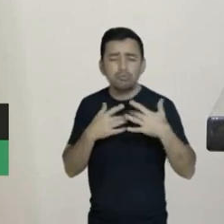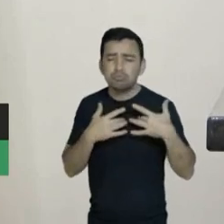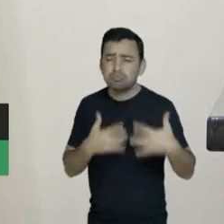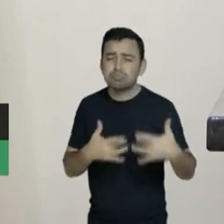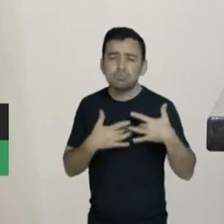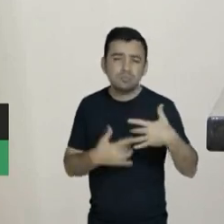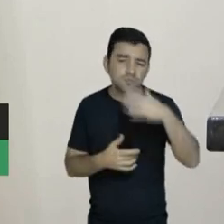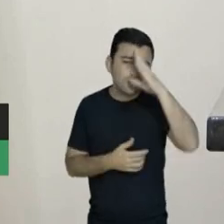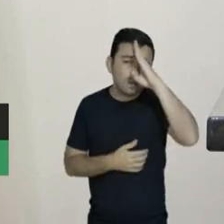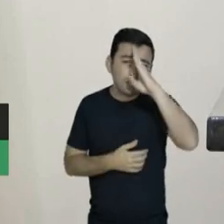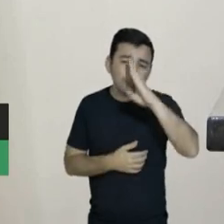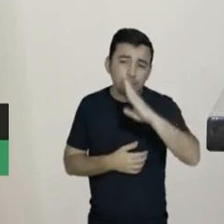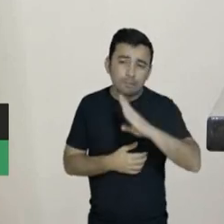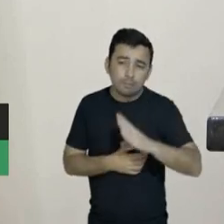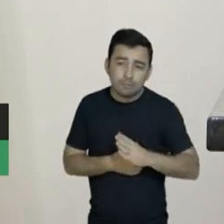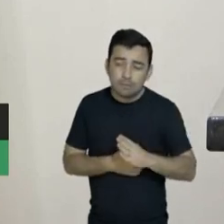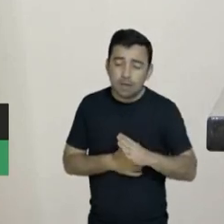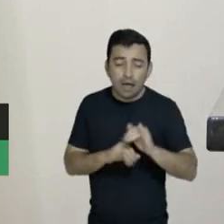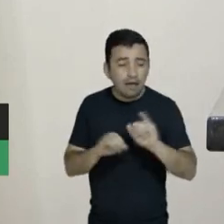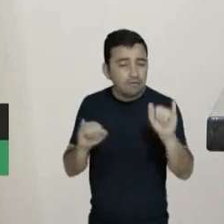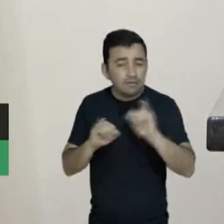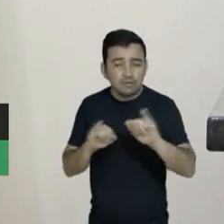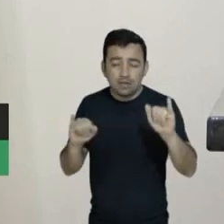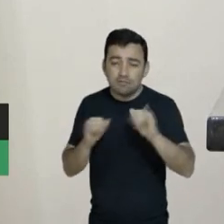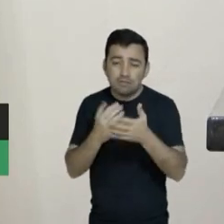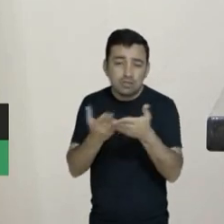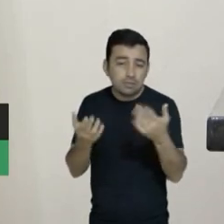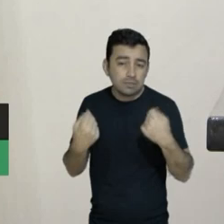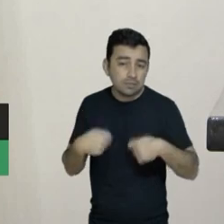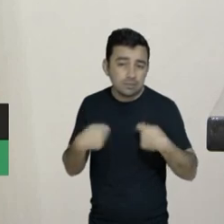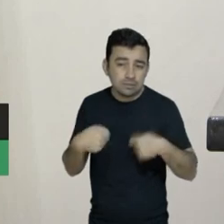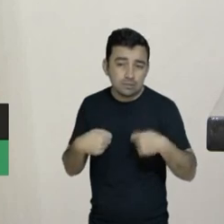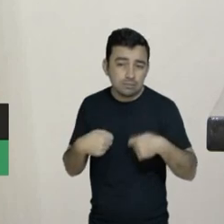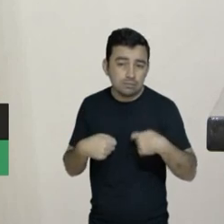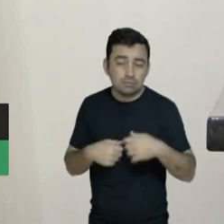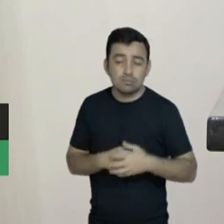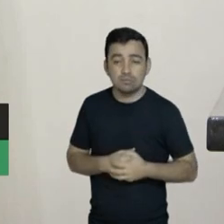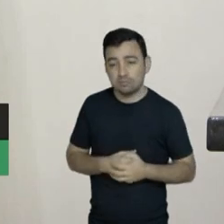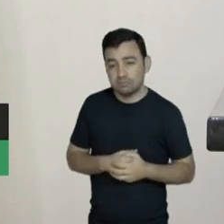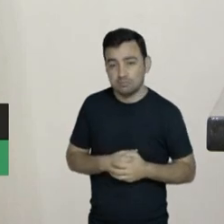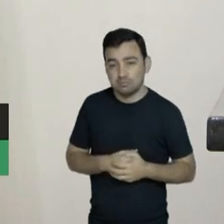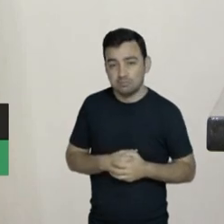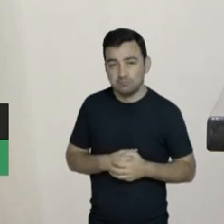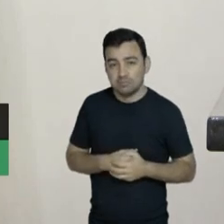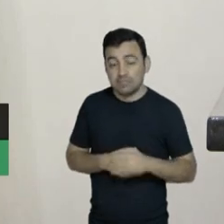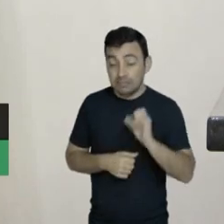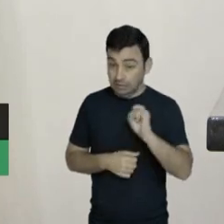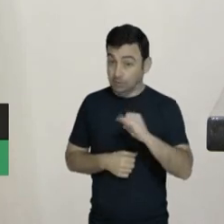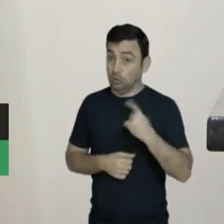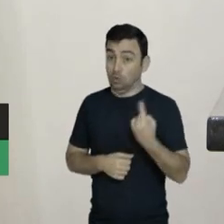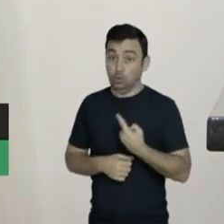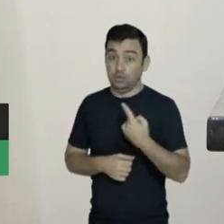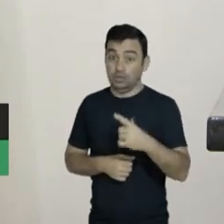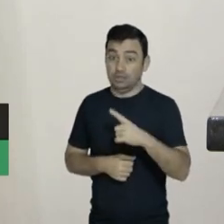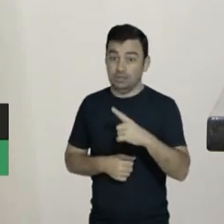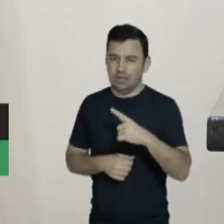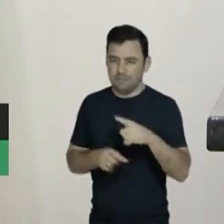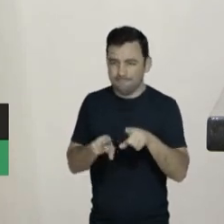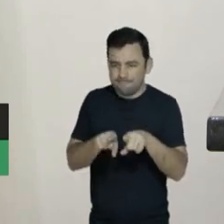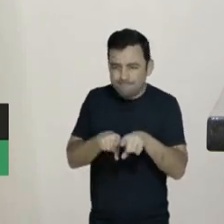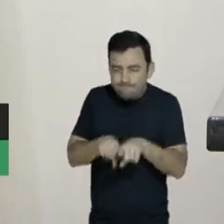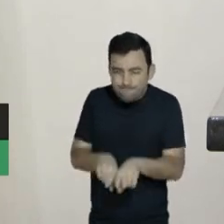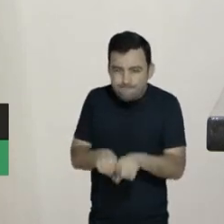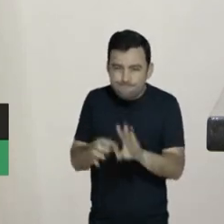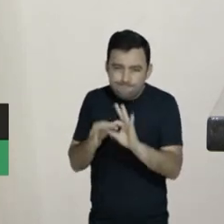para informar aquilo que vocês precisam, que a legalidade é verdade. Se nós tivermos emanado esse